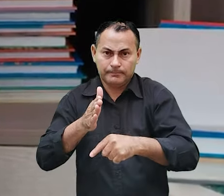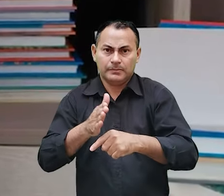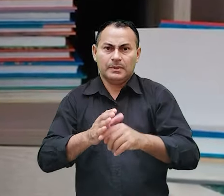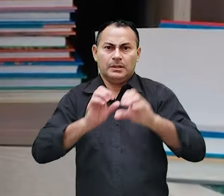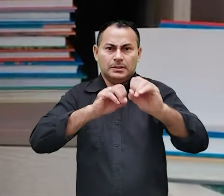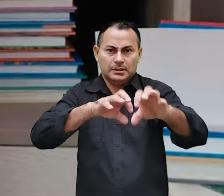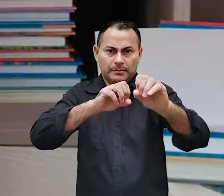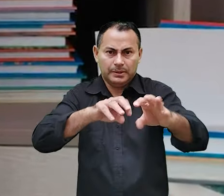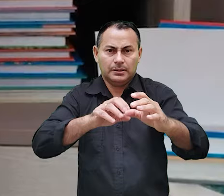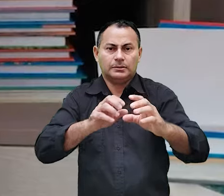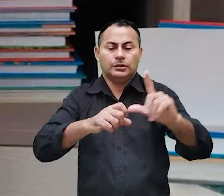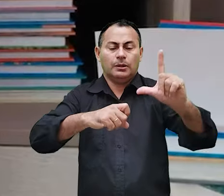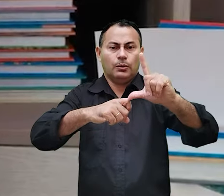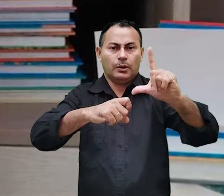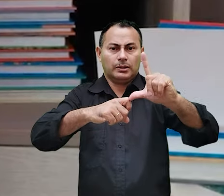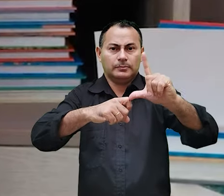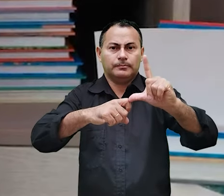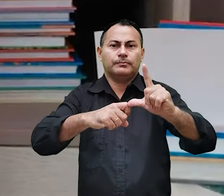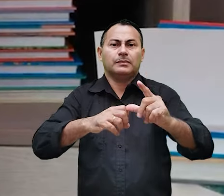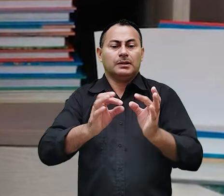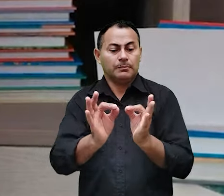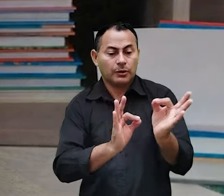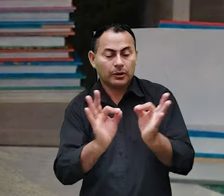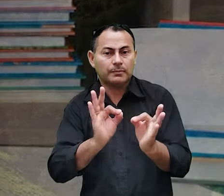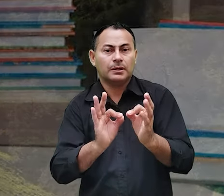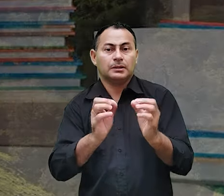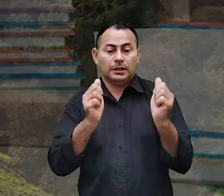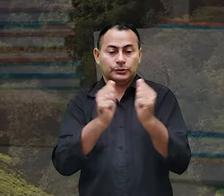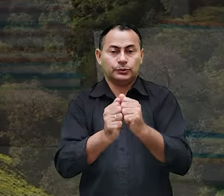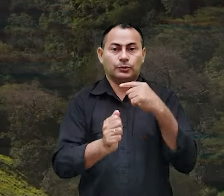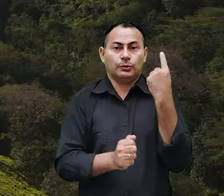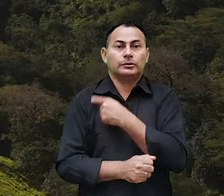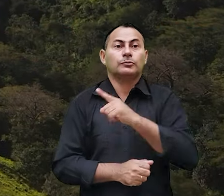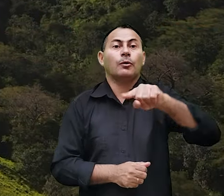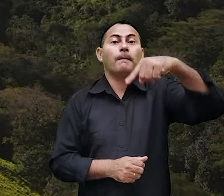pensasse profundamente nesse ensinamento de Lucas e